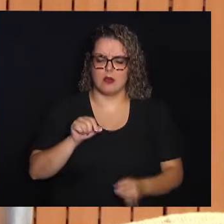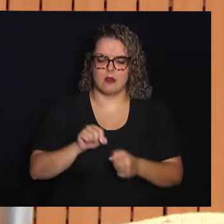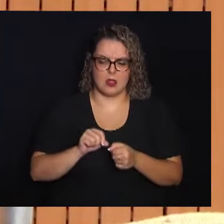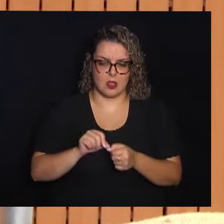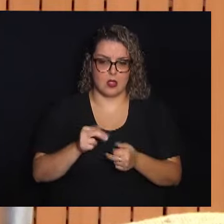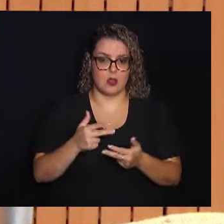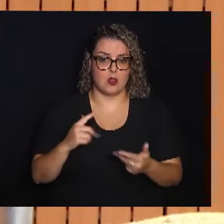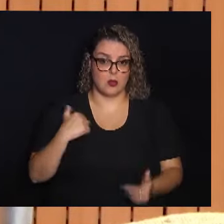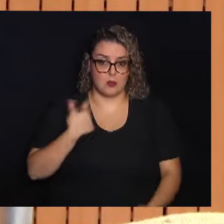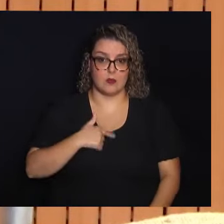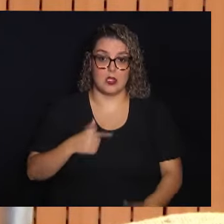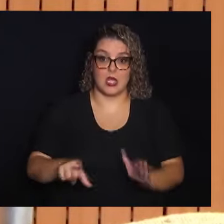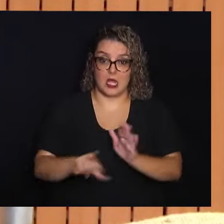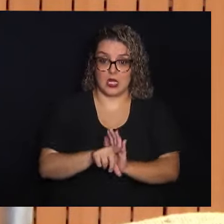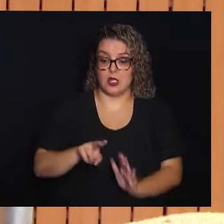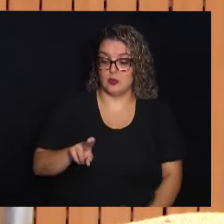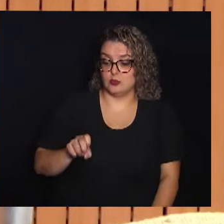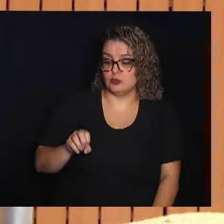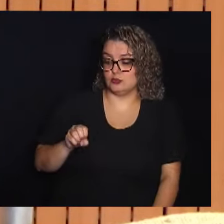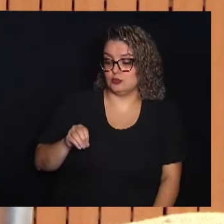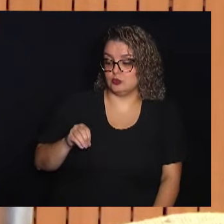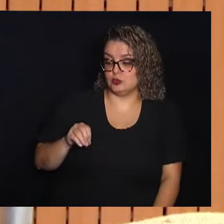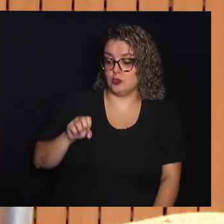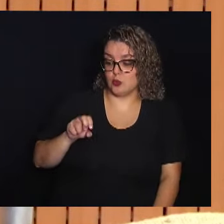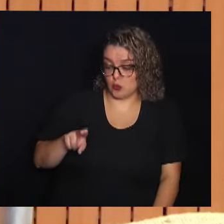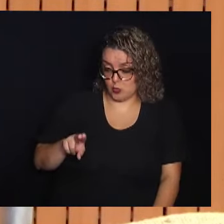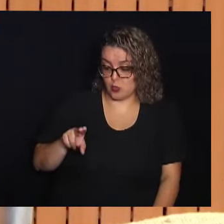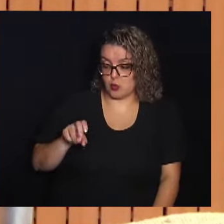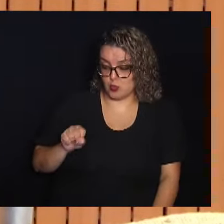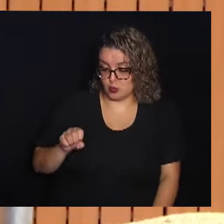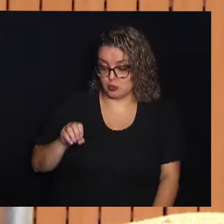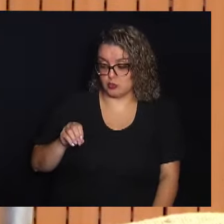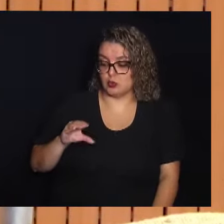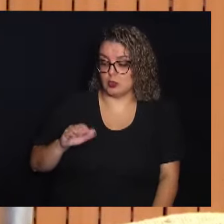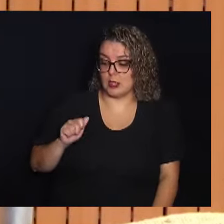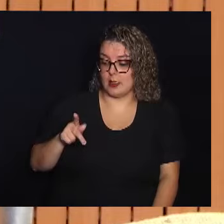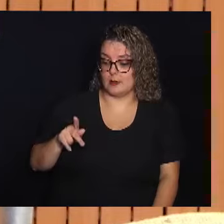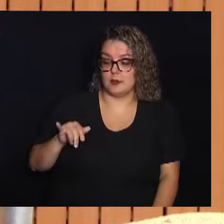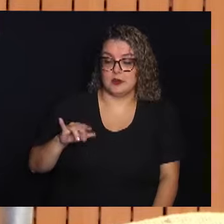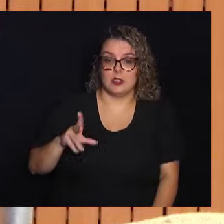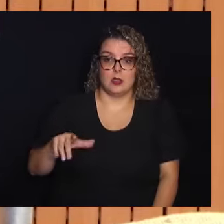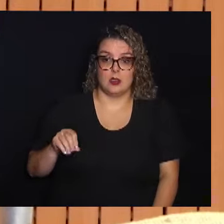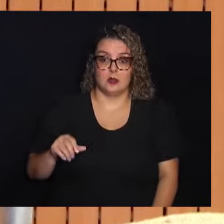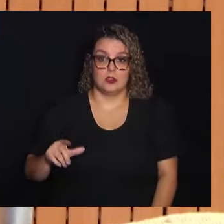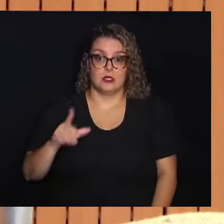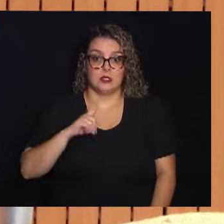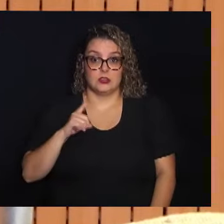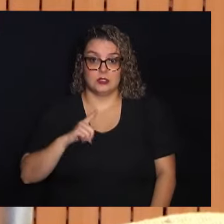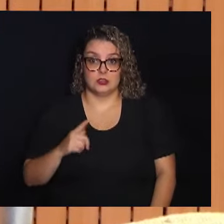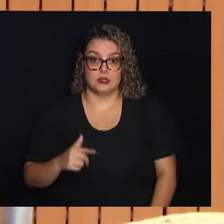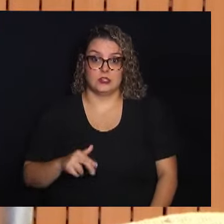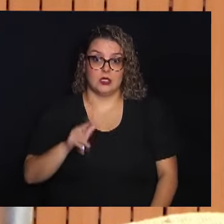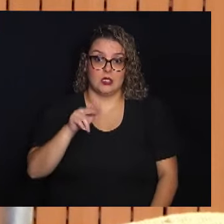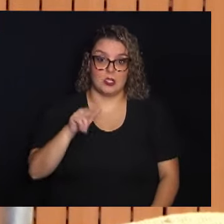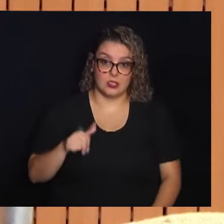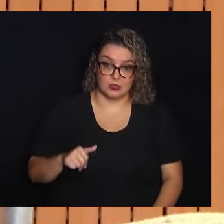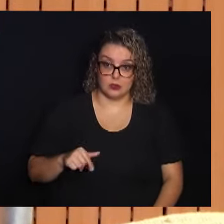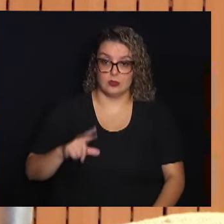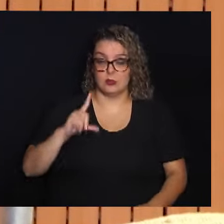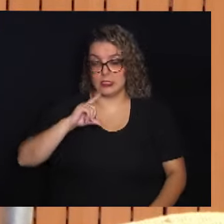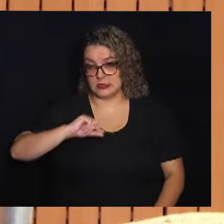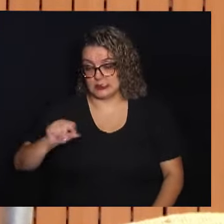nós que a lei uso capião existia que nós não sairíamos de lá nunca se